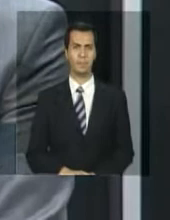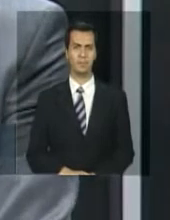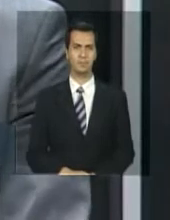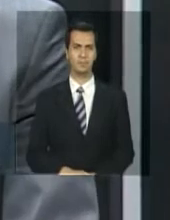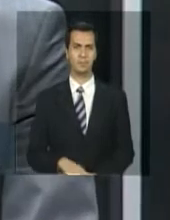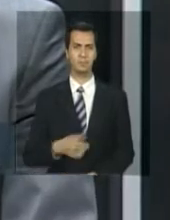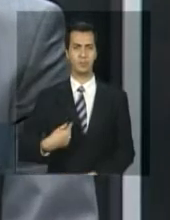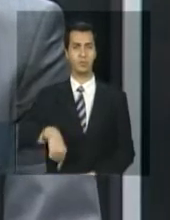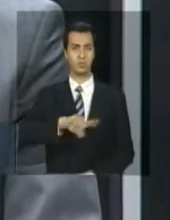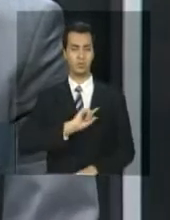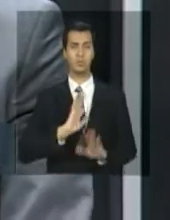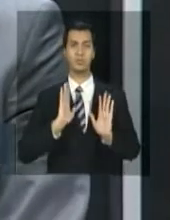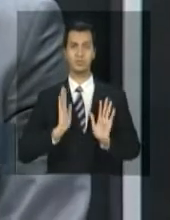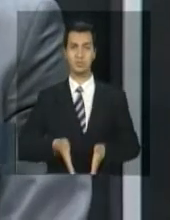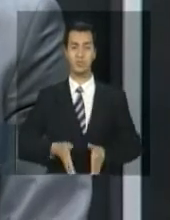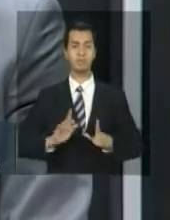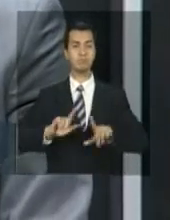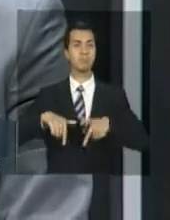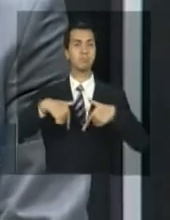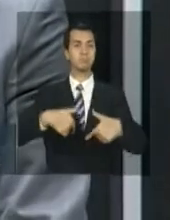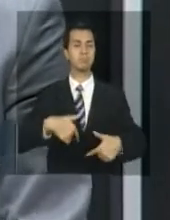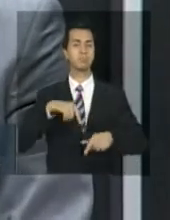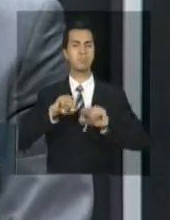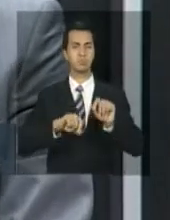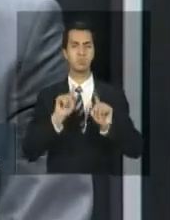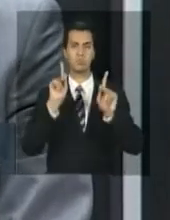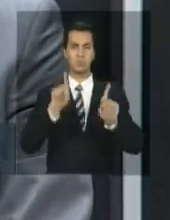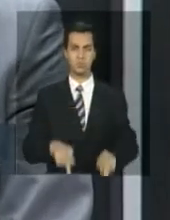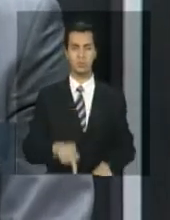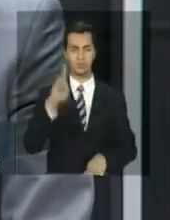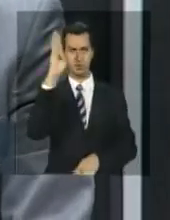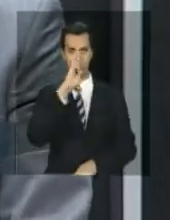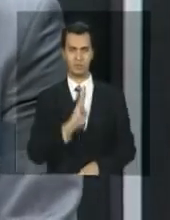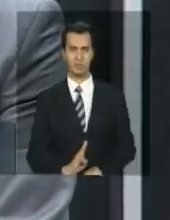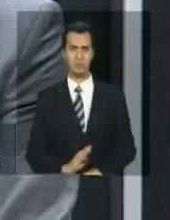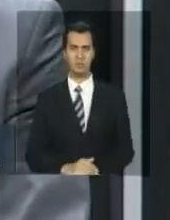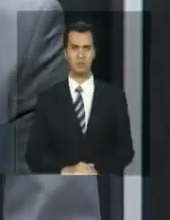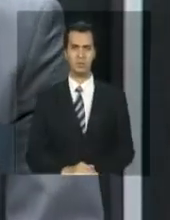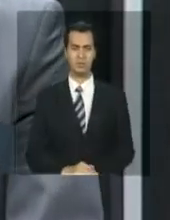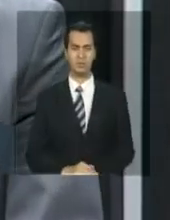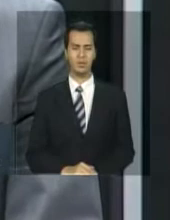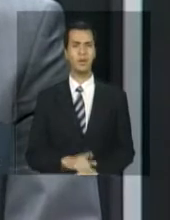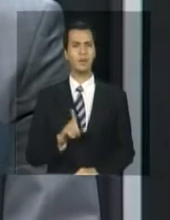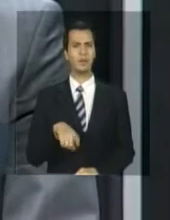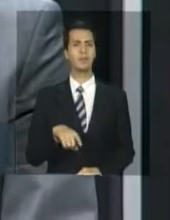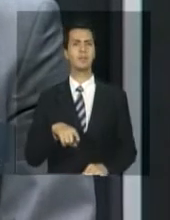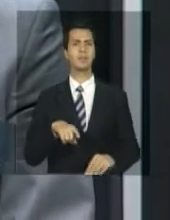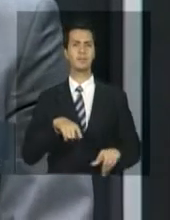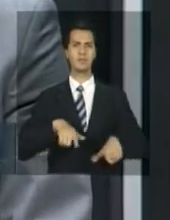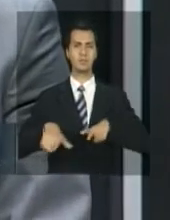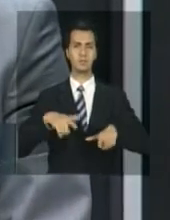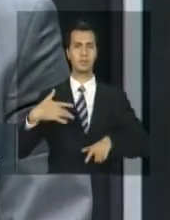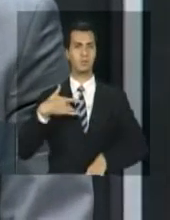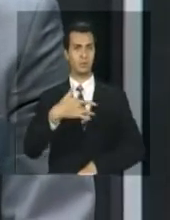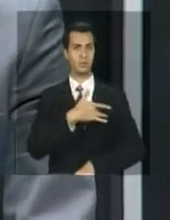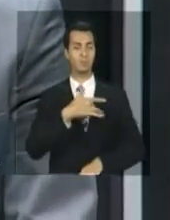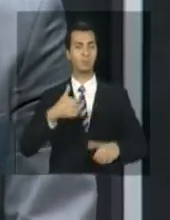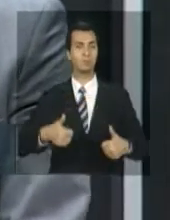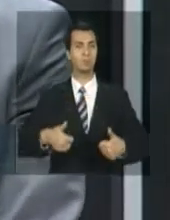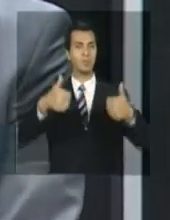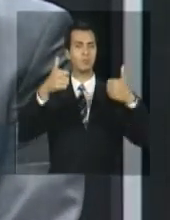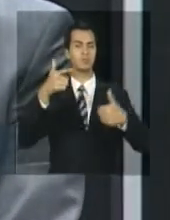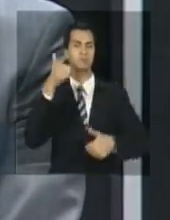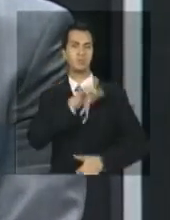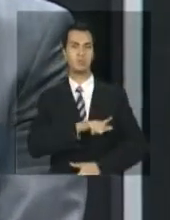das maiores demandas e preocupações da população brasileira: a melhoria da qualidade dos serviços de saúde.